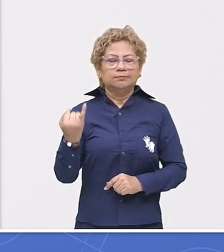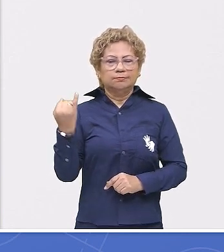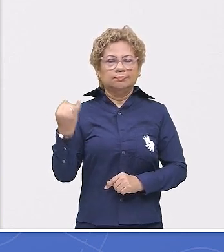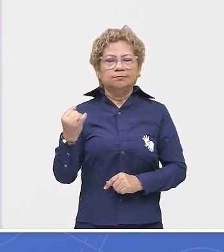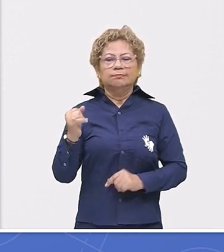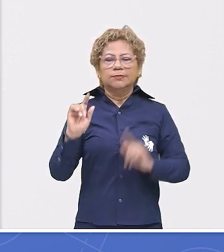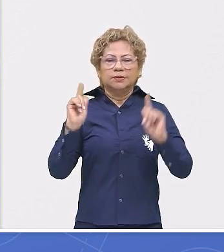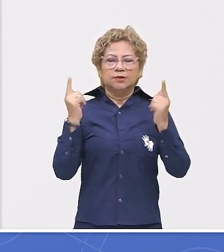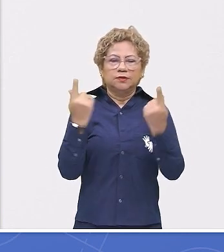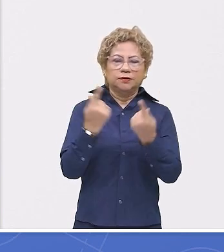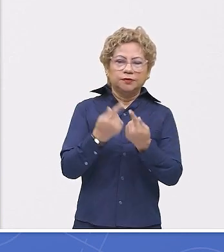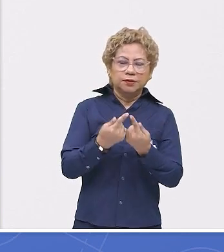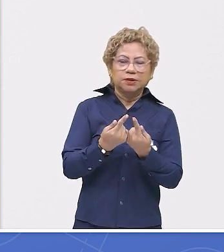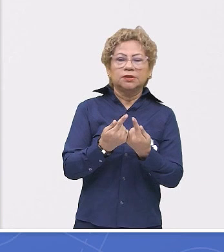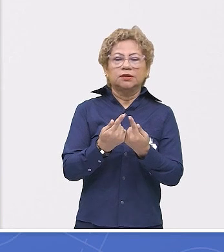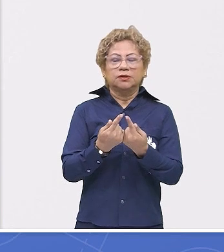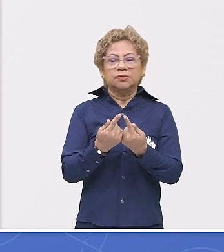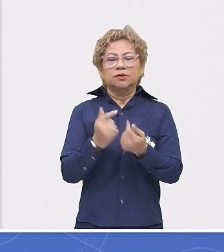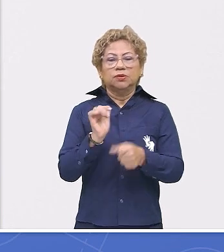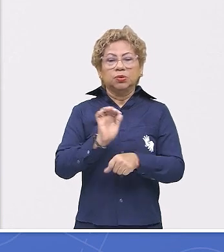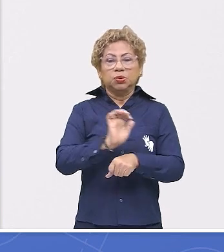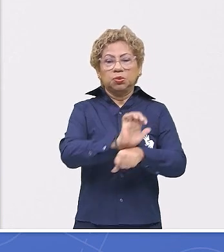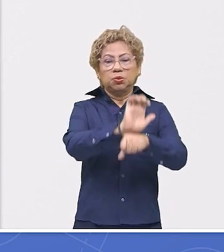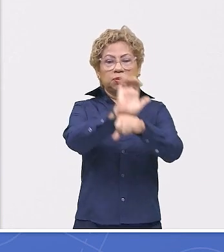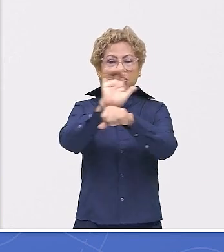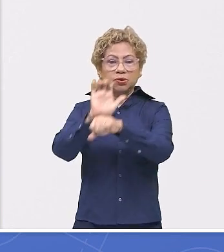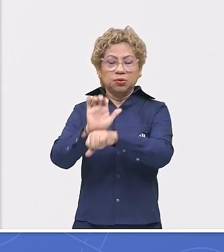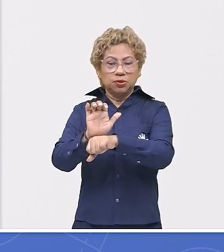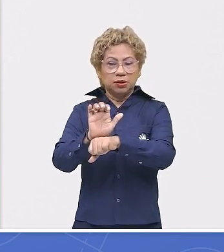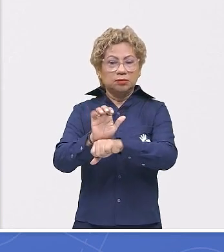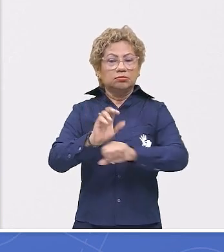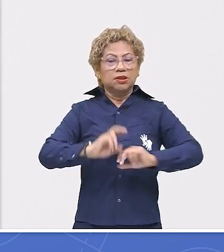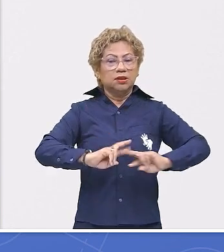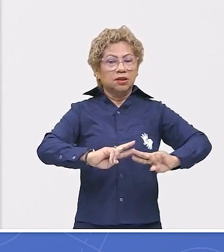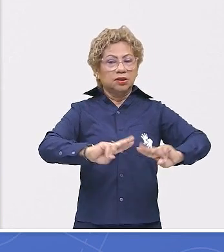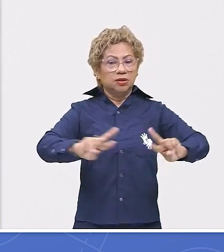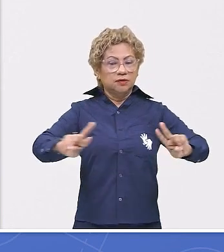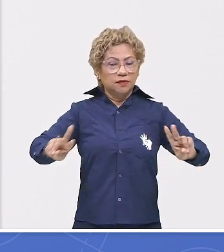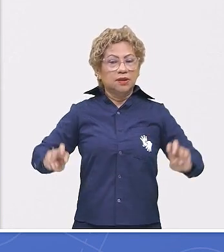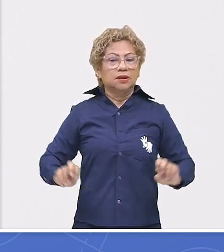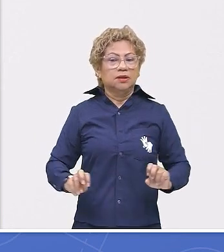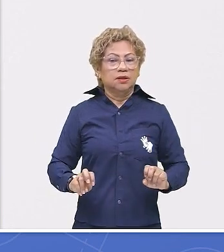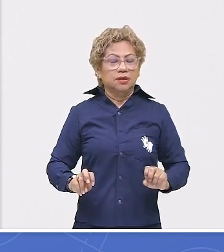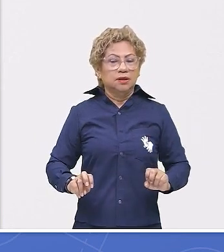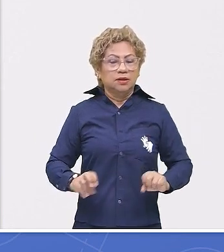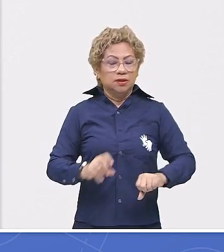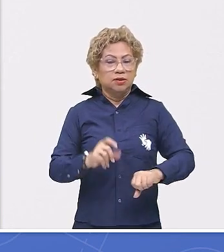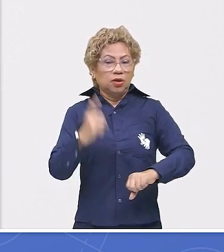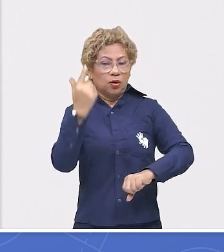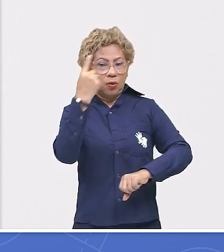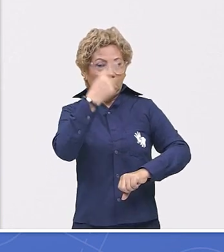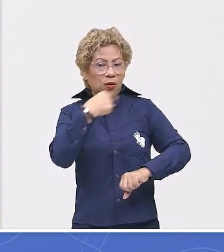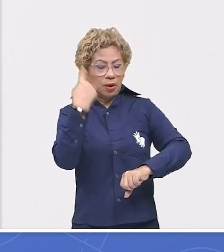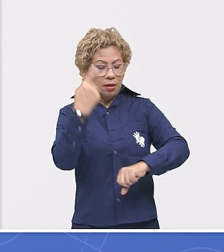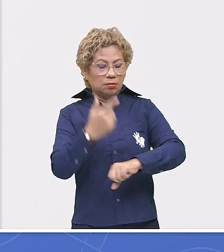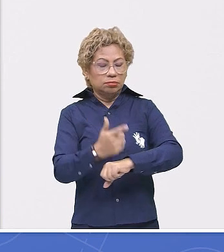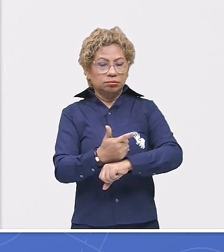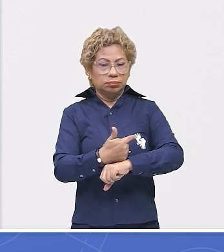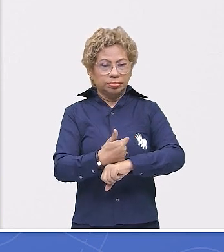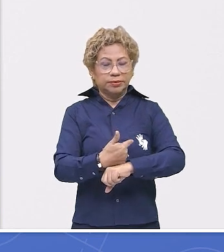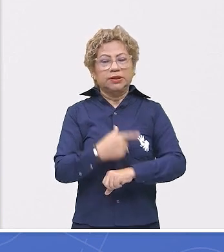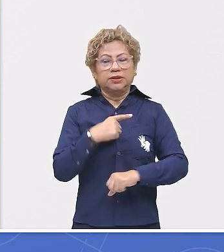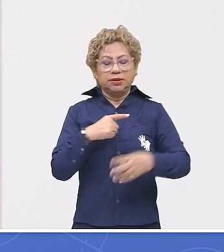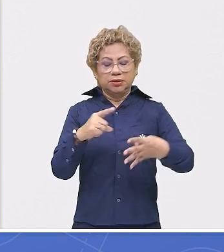aspecto geofísico, né? Para a gente ter aí diferentes horários. Lembrando que no Brasil nós temos 4 fusos